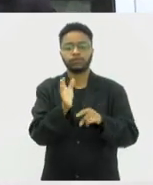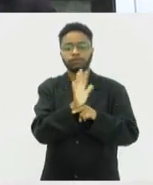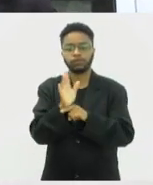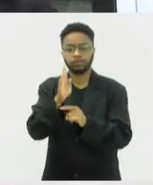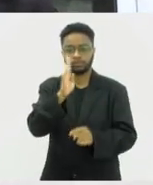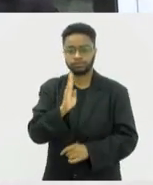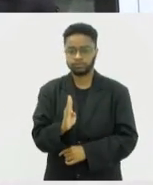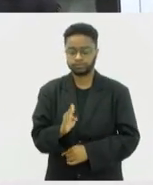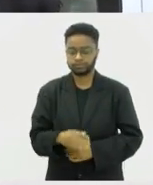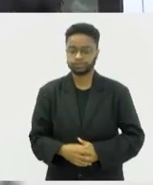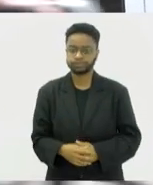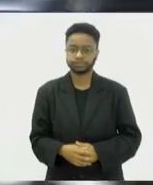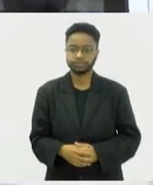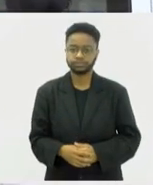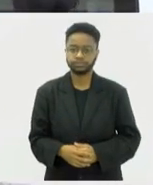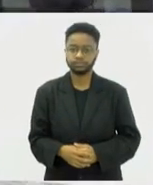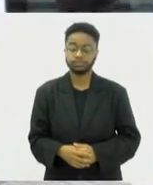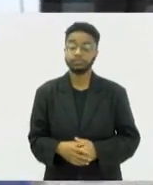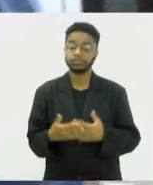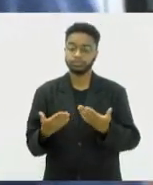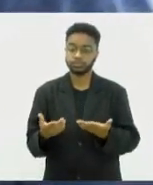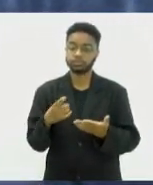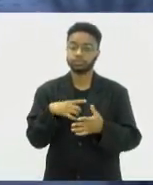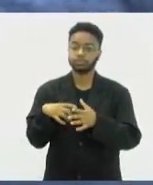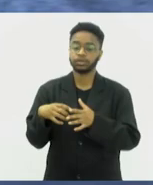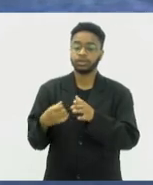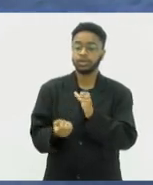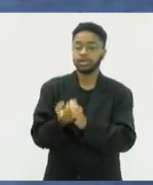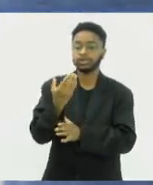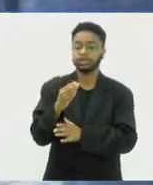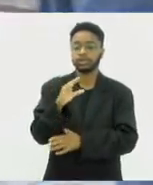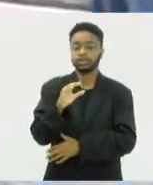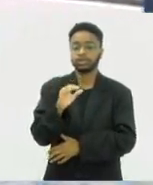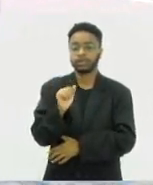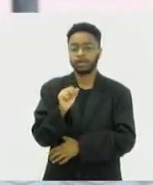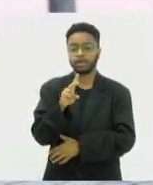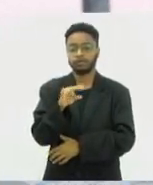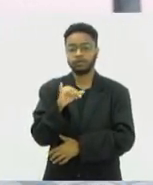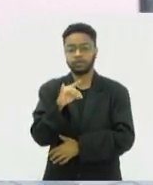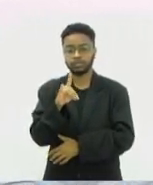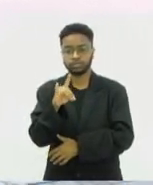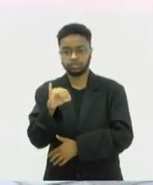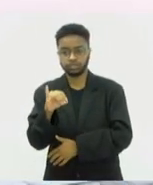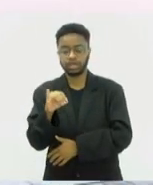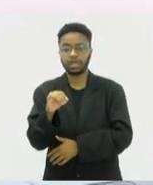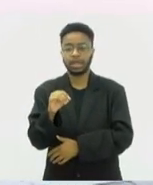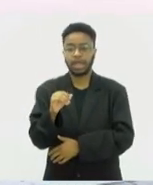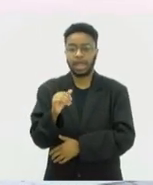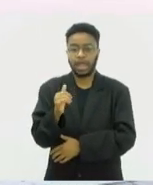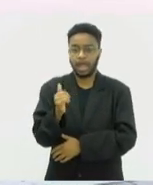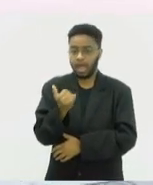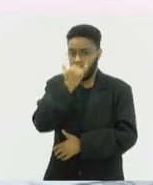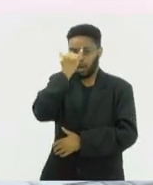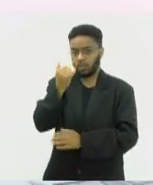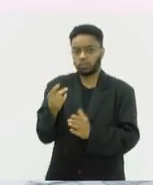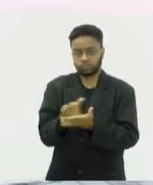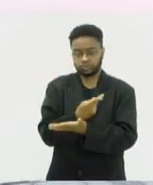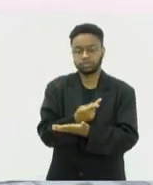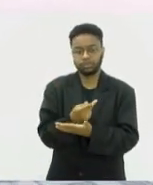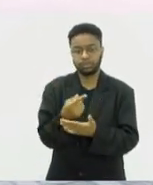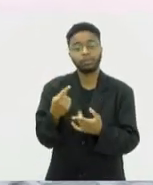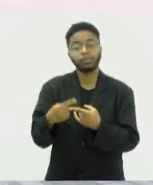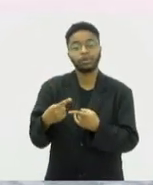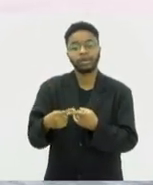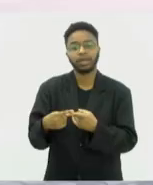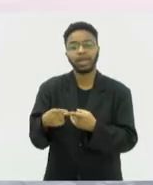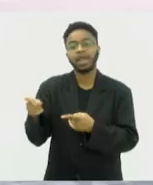Vicente, essa formação do Cavídeo foi até por acaso, né? Ele estava me contando aqui nos bastidores que aconteceu por conta